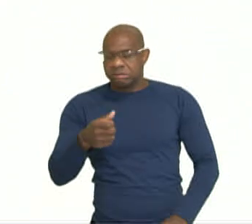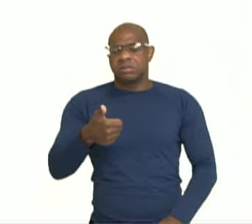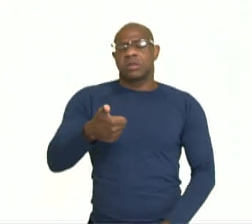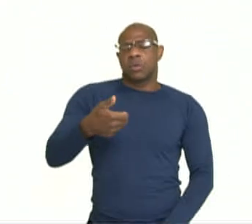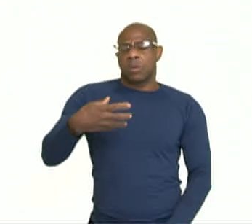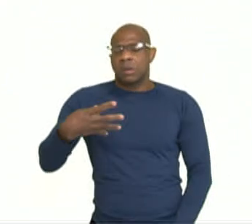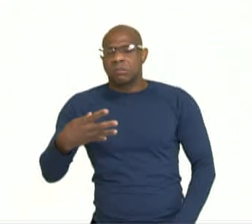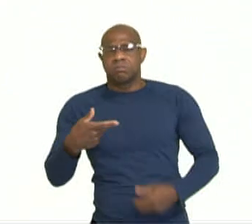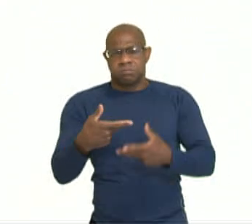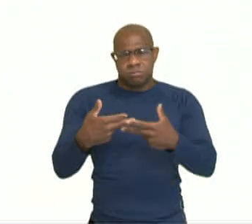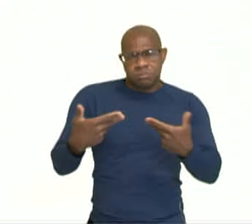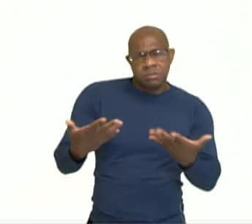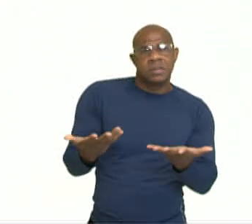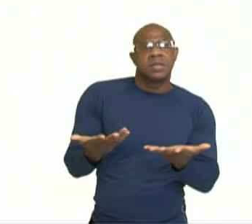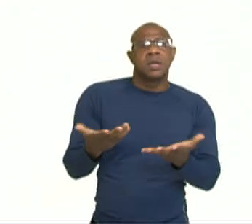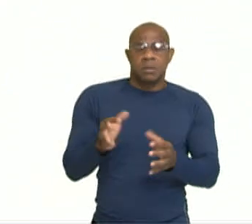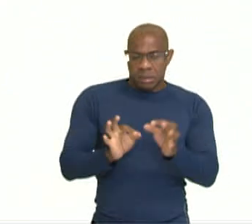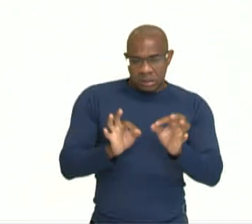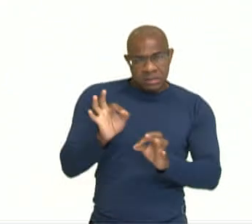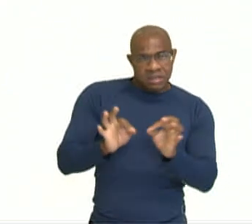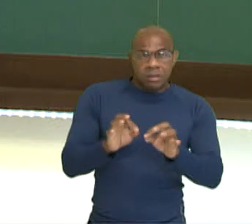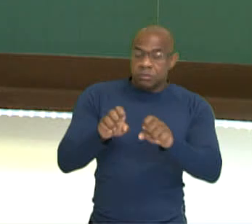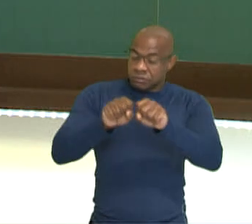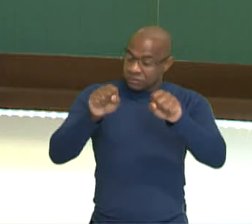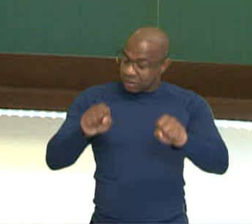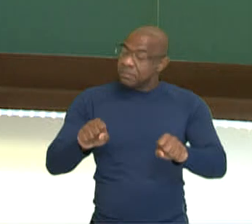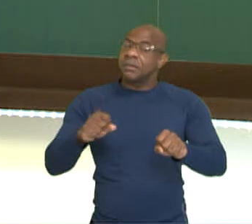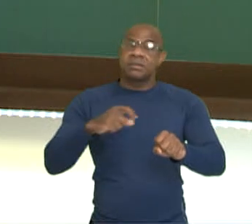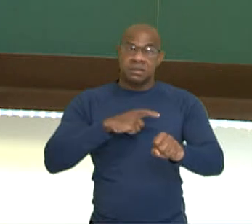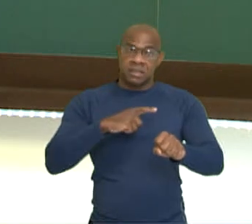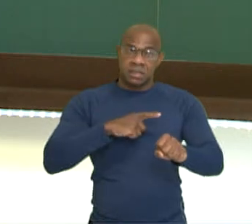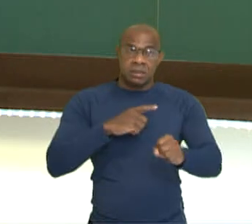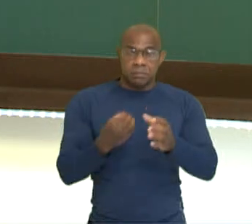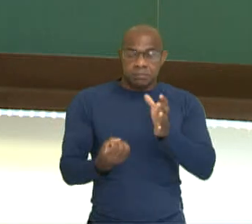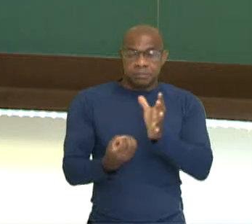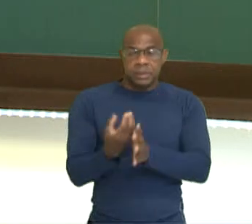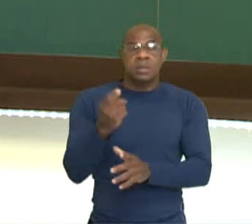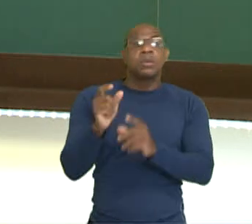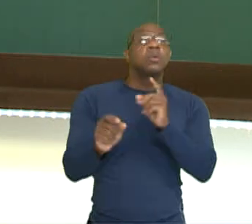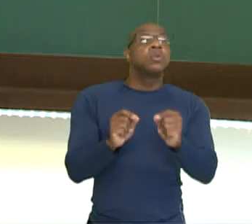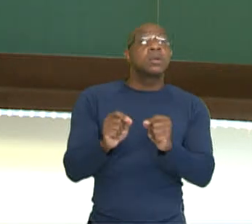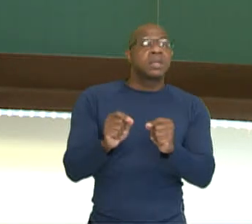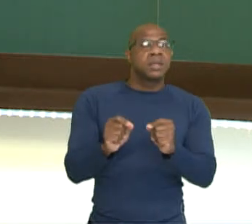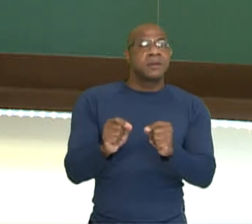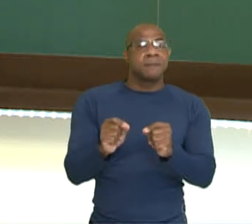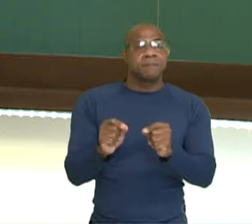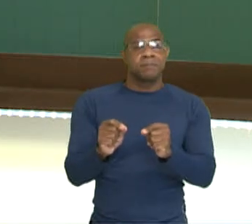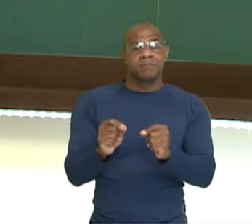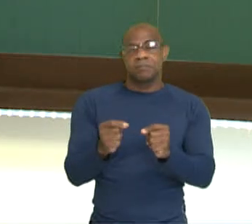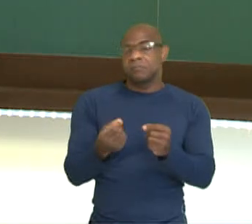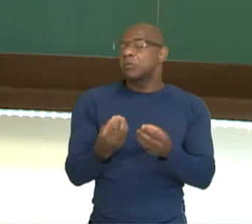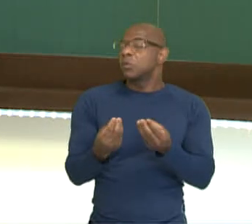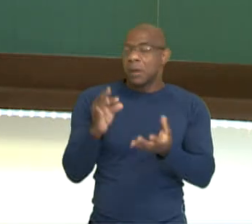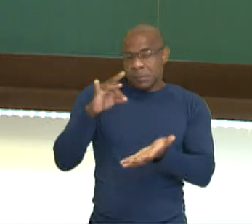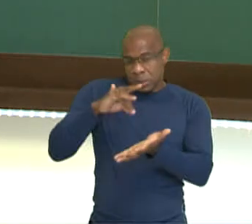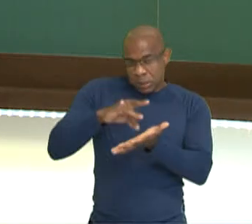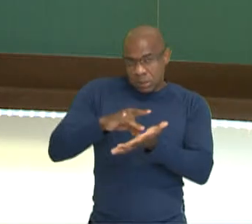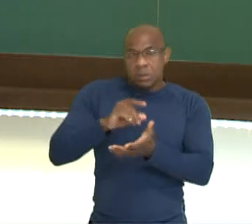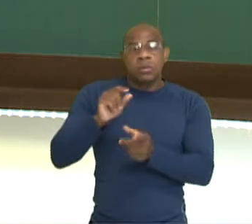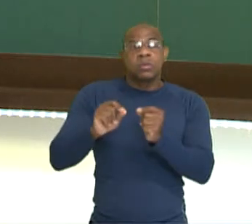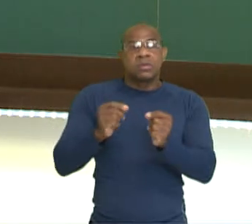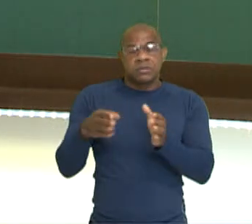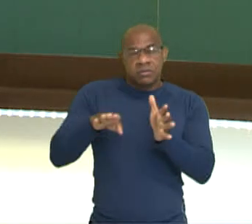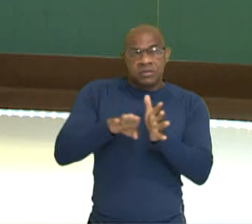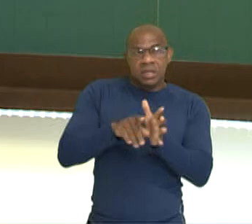XIV, século XV, uma organização sistemática que deu-se origem a partir de um teor absolutista e que chega